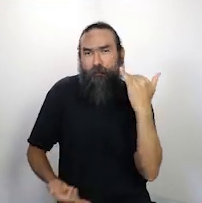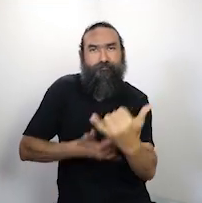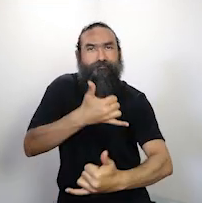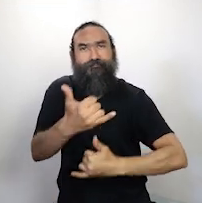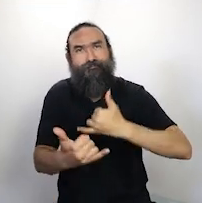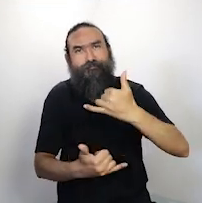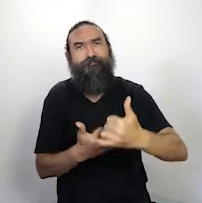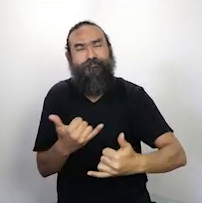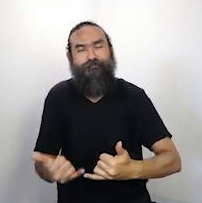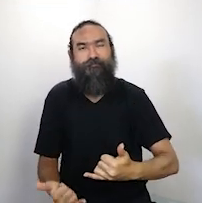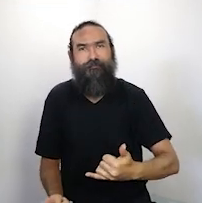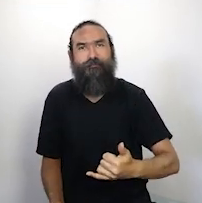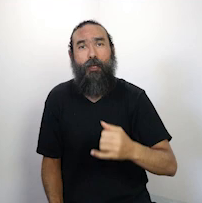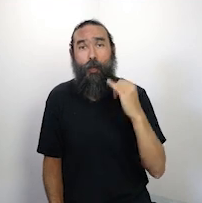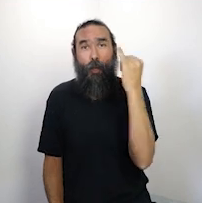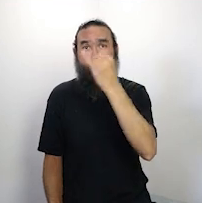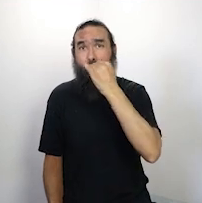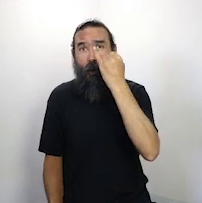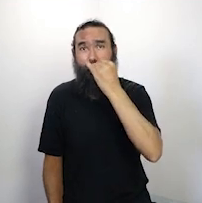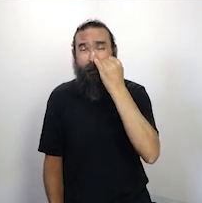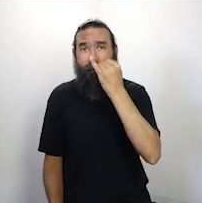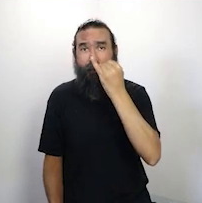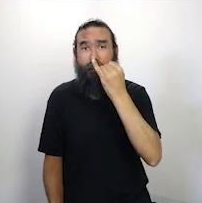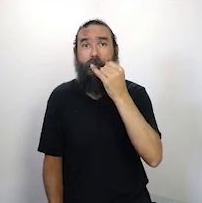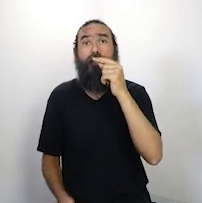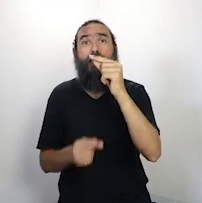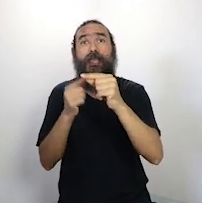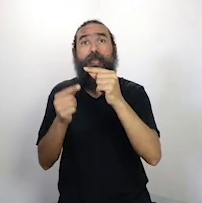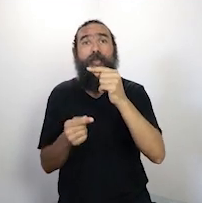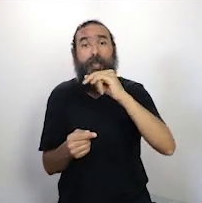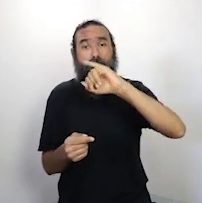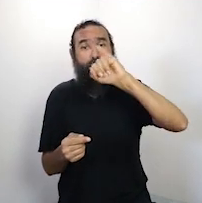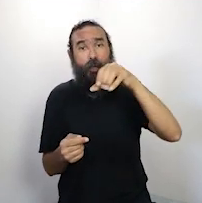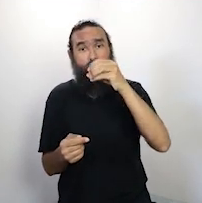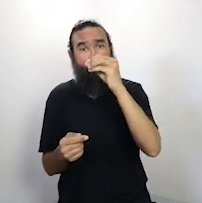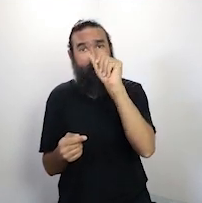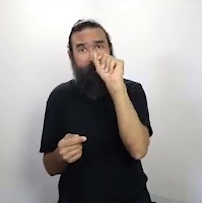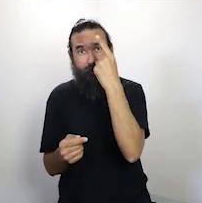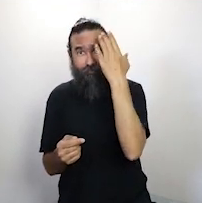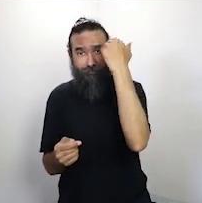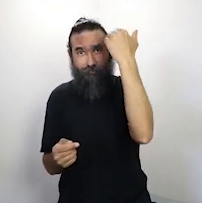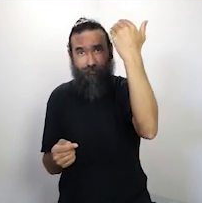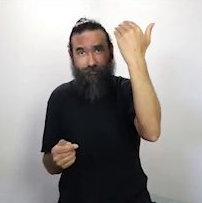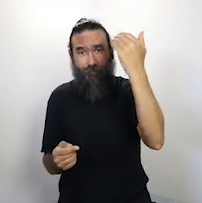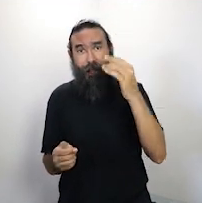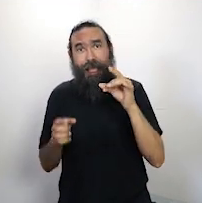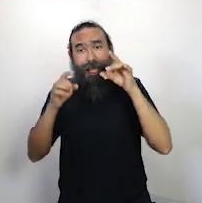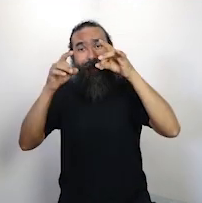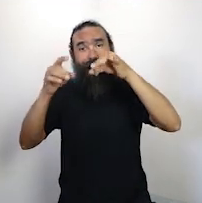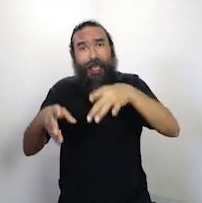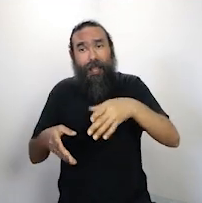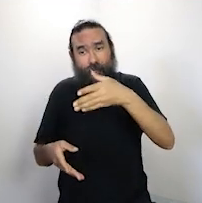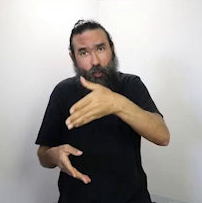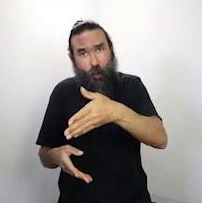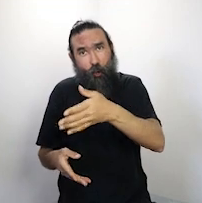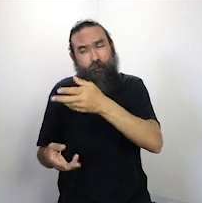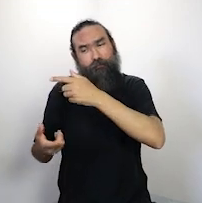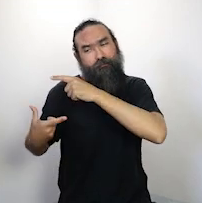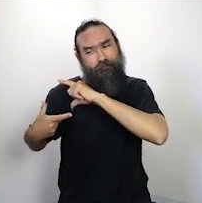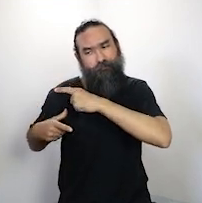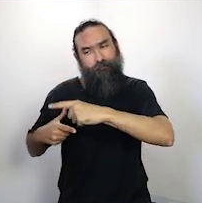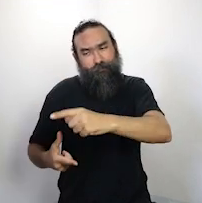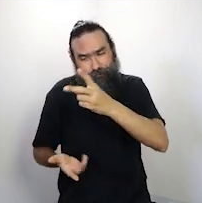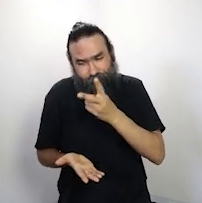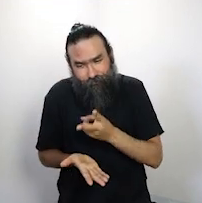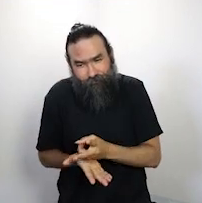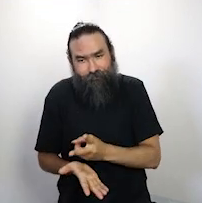gente destacar que é uma nova geração que o mestre João do Boi deixou, que está tendo continuidade pela a mestra, né?